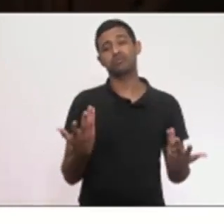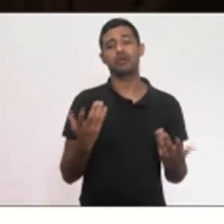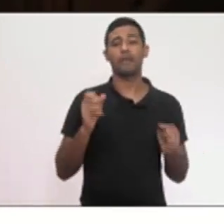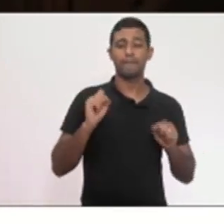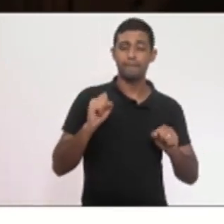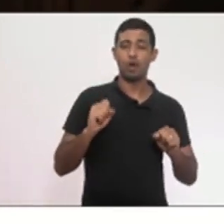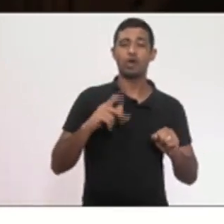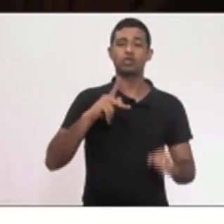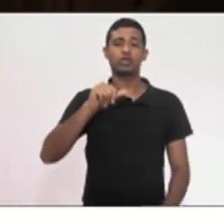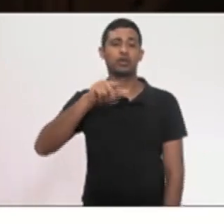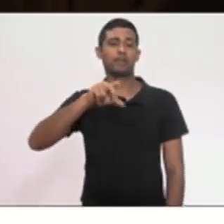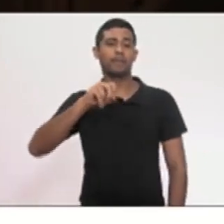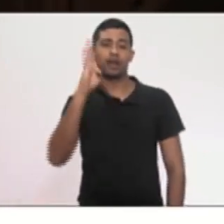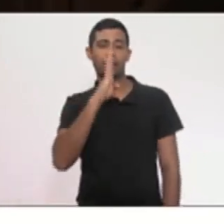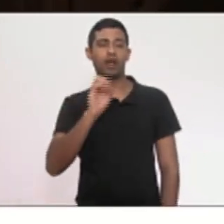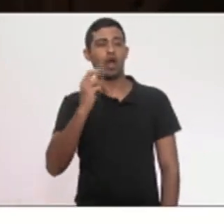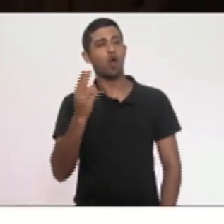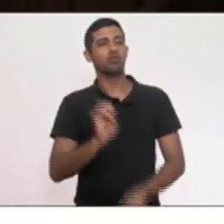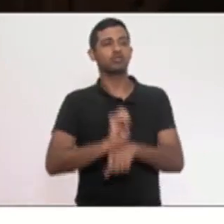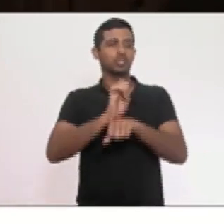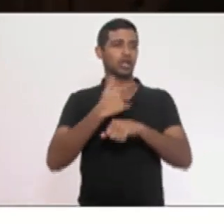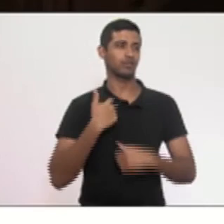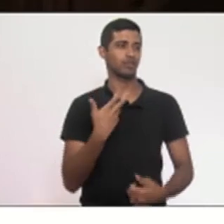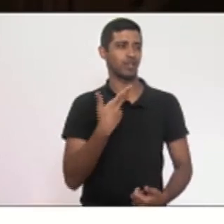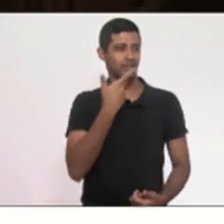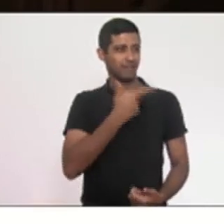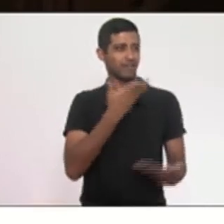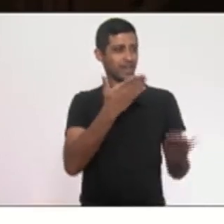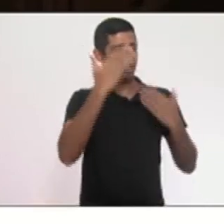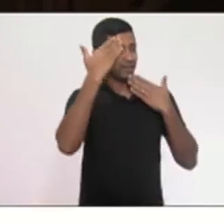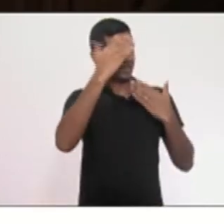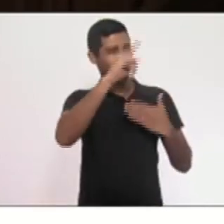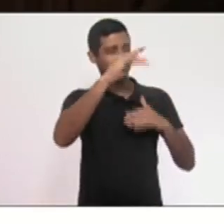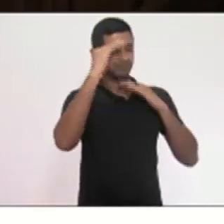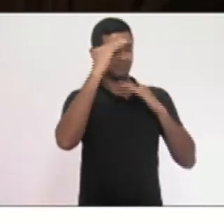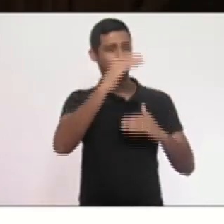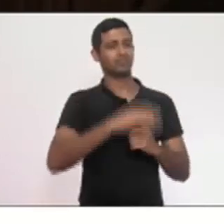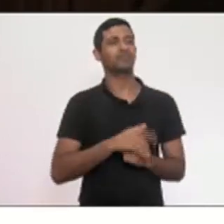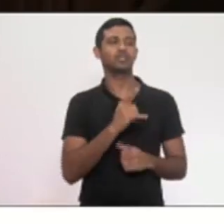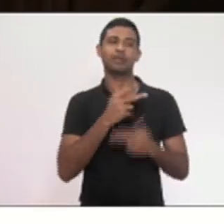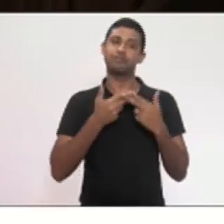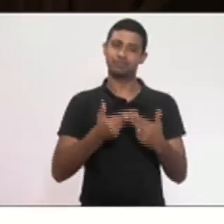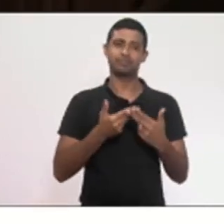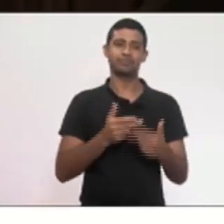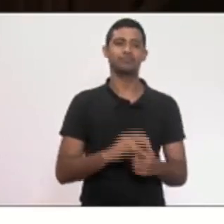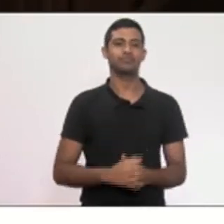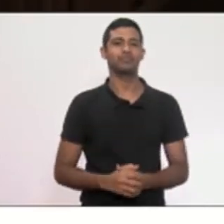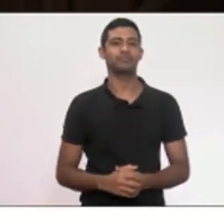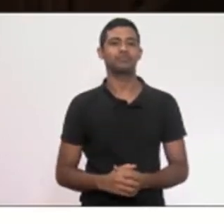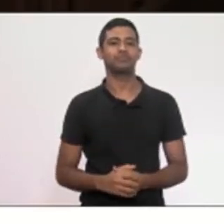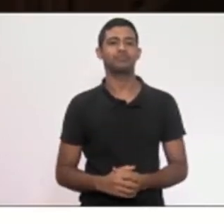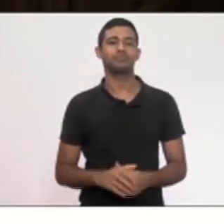plano nacional, seja com o plano estadual. Era o que eu queria dizer. Agora, agradeço a Vossa Excelência pela paciência no emprego do tempo aqui. Obrigado.